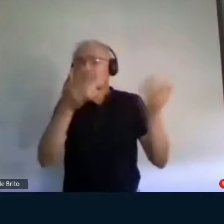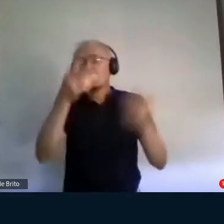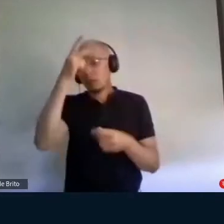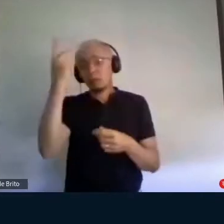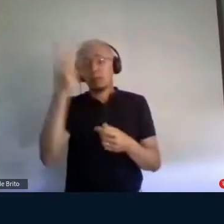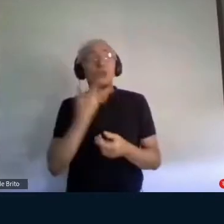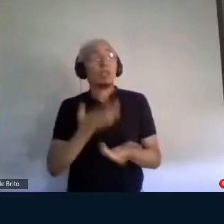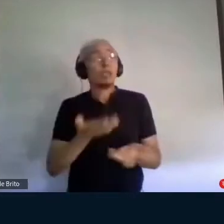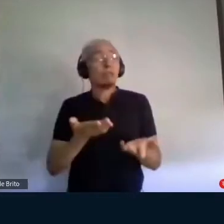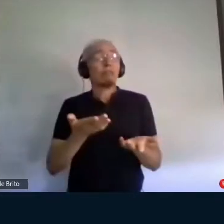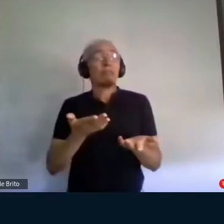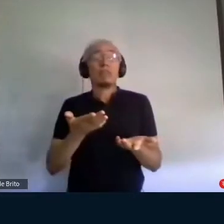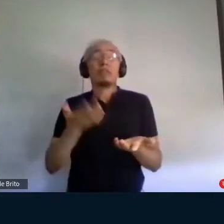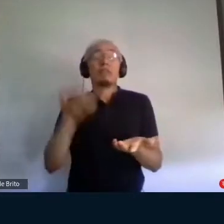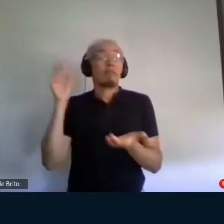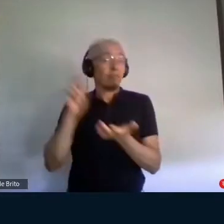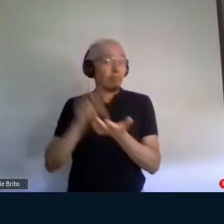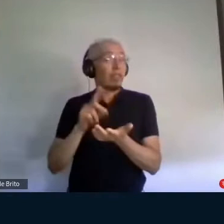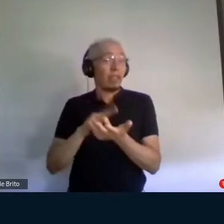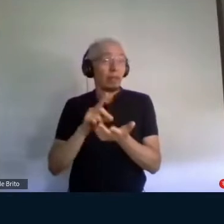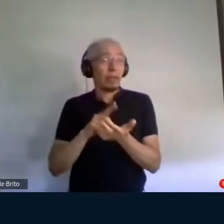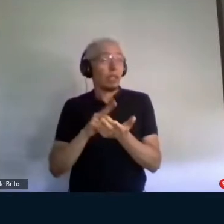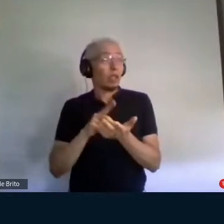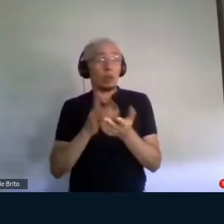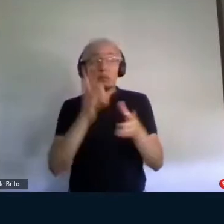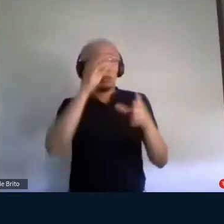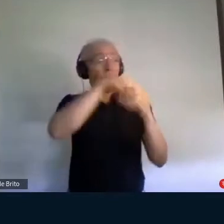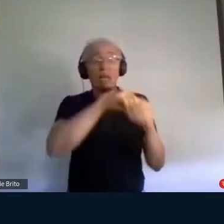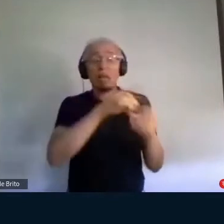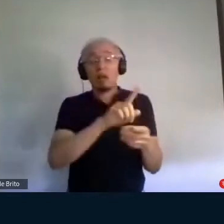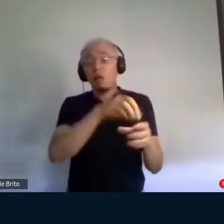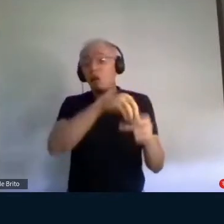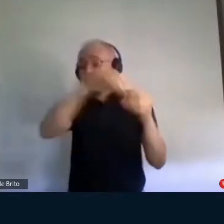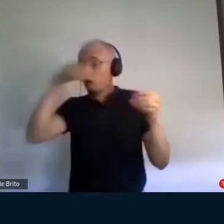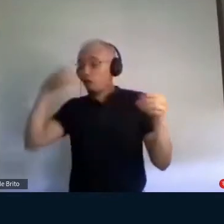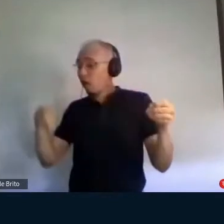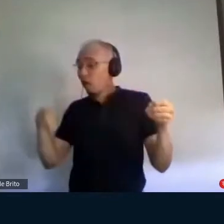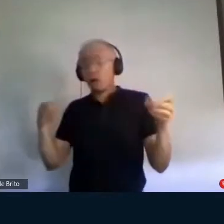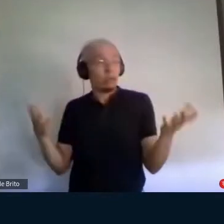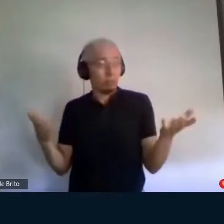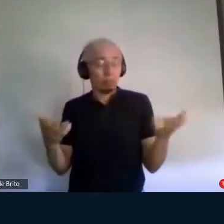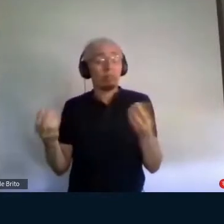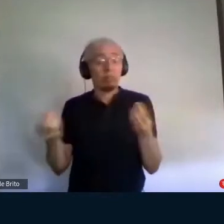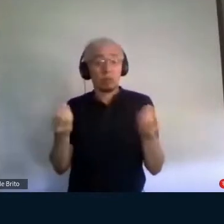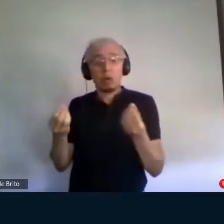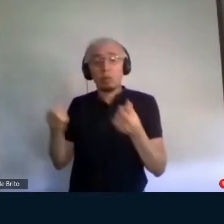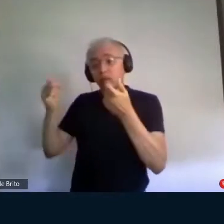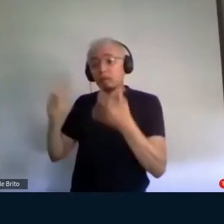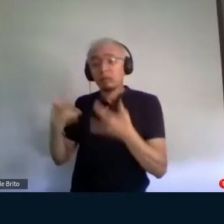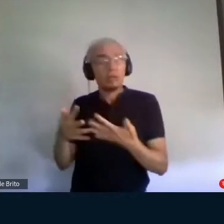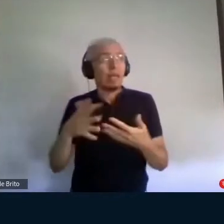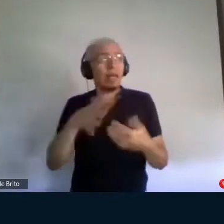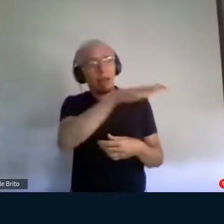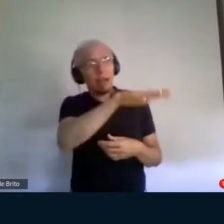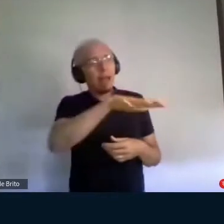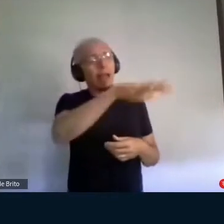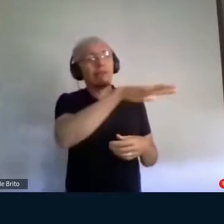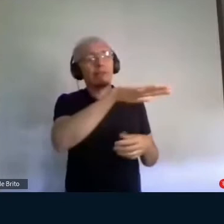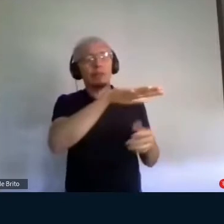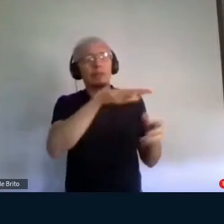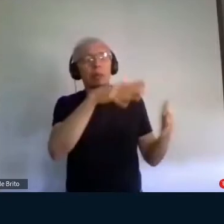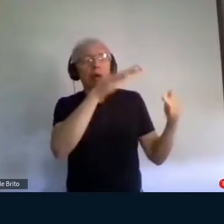não estão dentro desse mundo da comunidade surda, que é um mundo muito particular